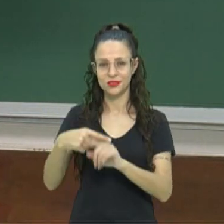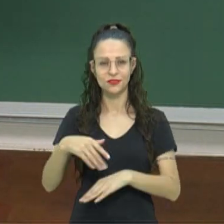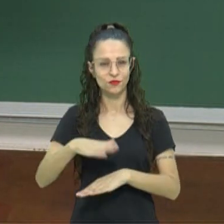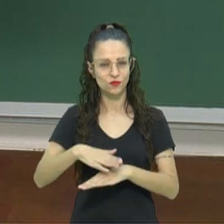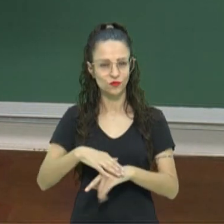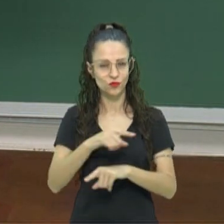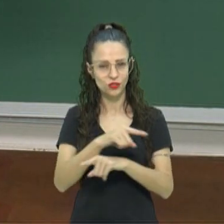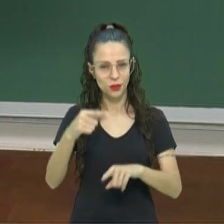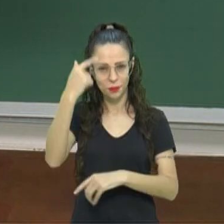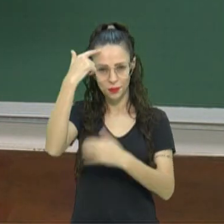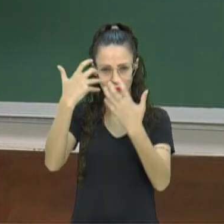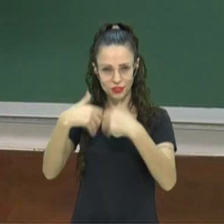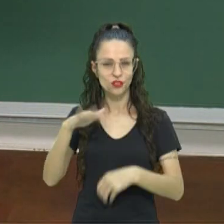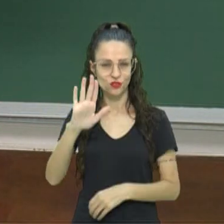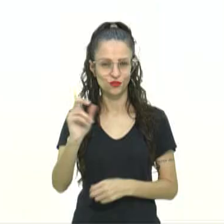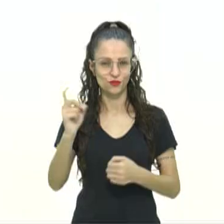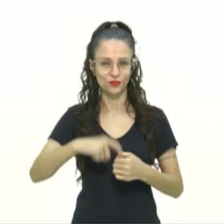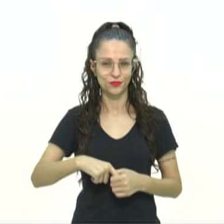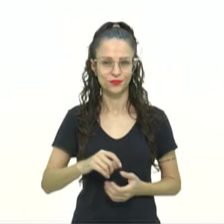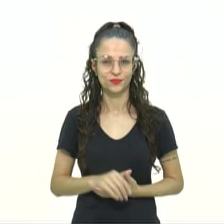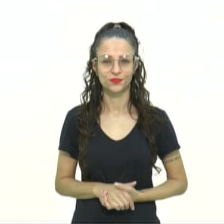tempinho para você pensar e eu já volto.